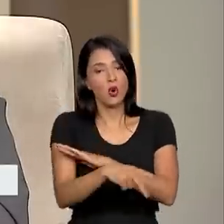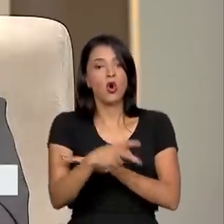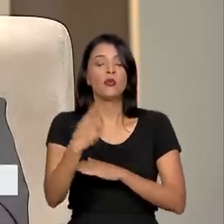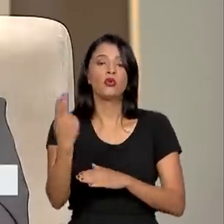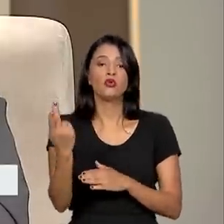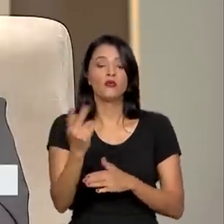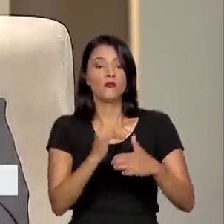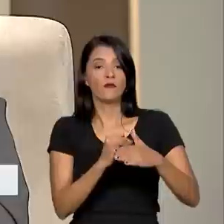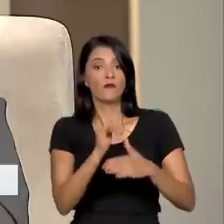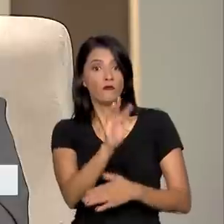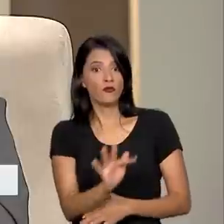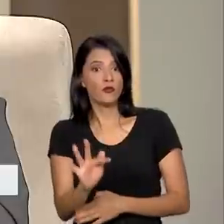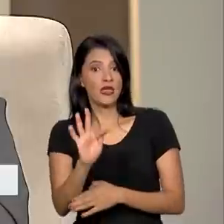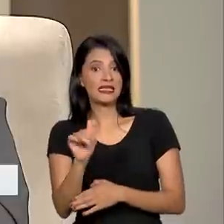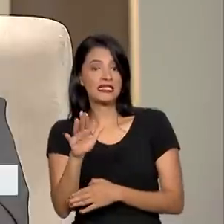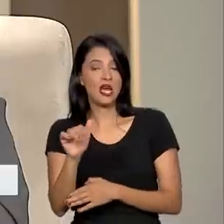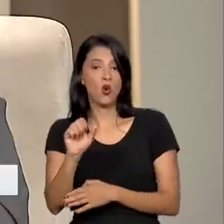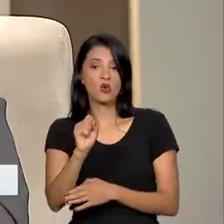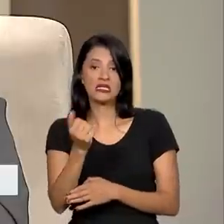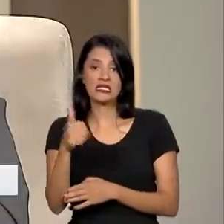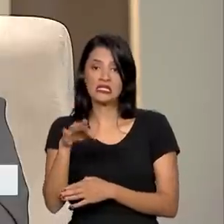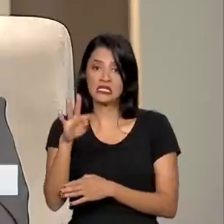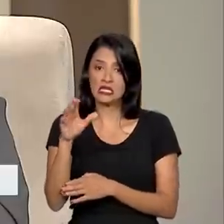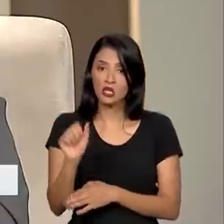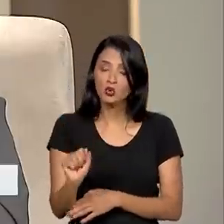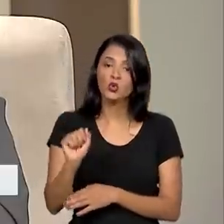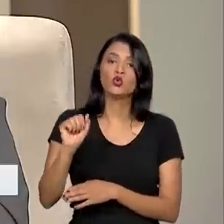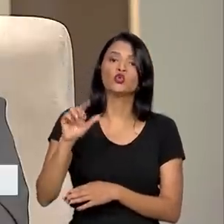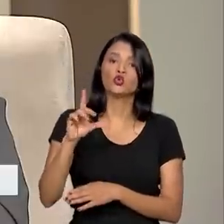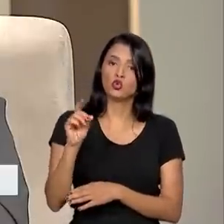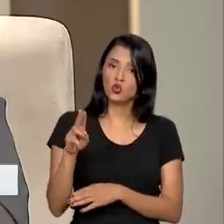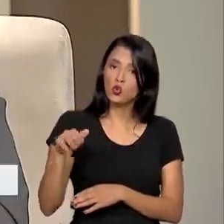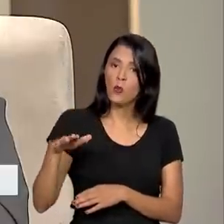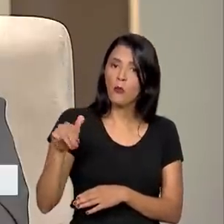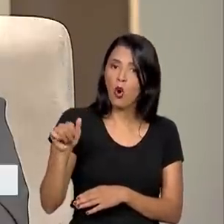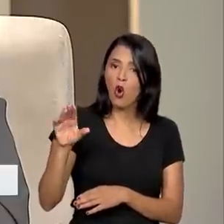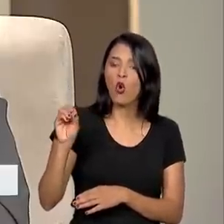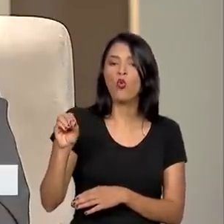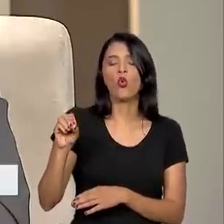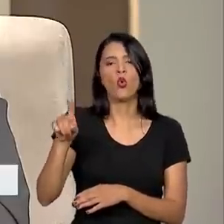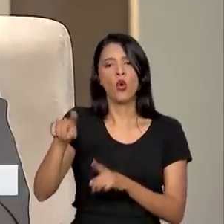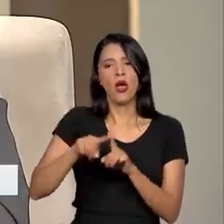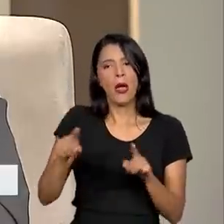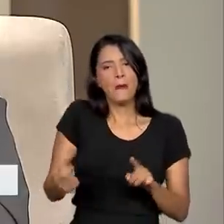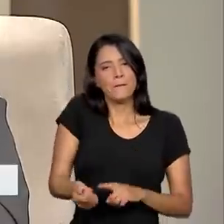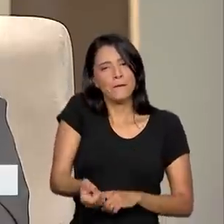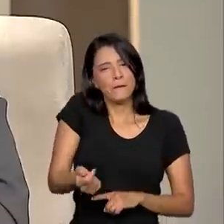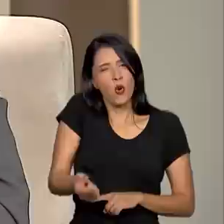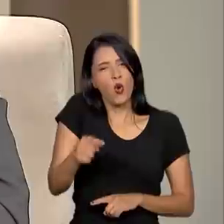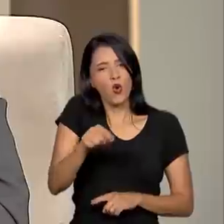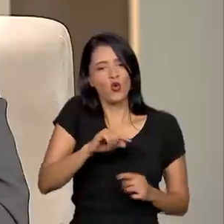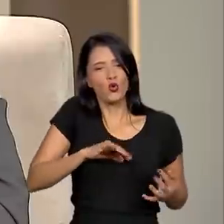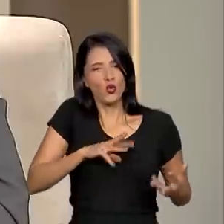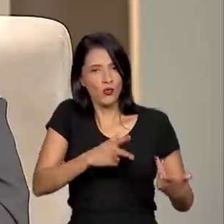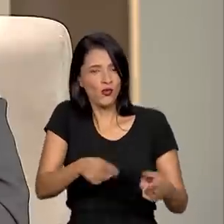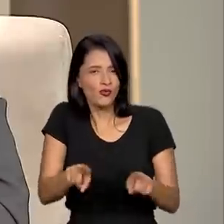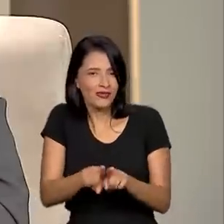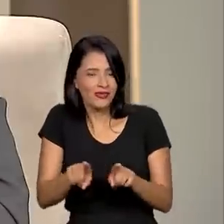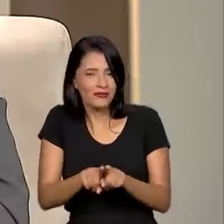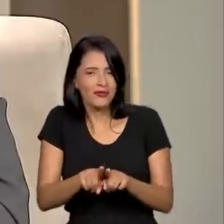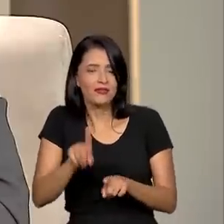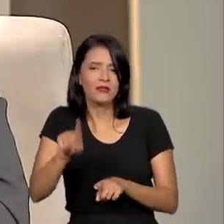com algumas poucas aeronaves reformadas. Esse é o recordista de público até hoje. E assim no mundo,